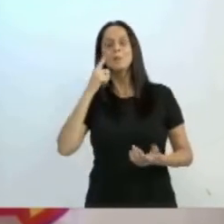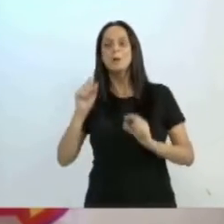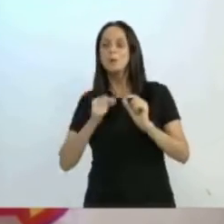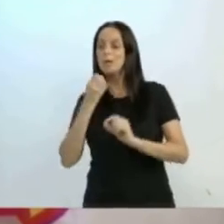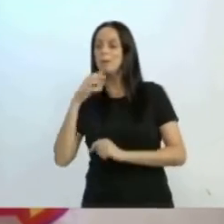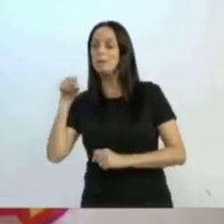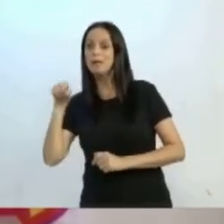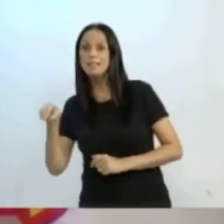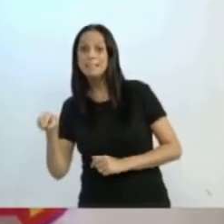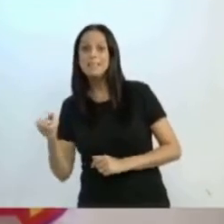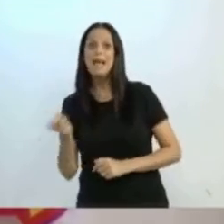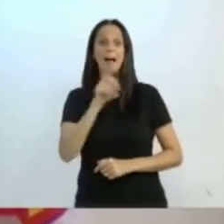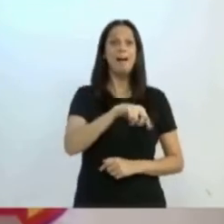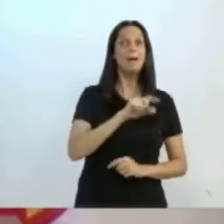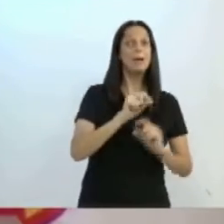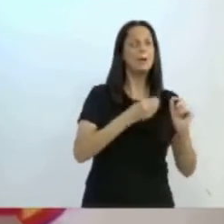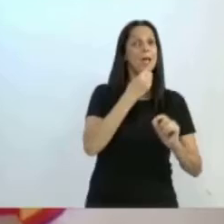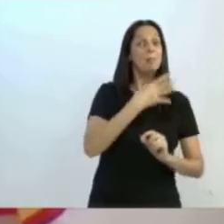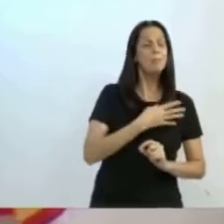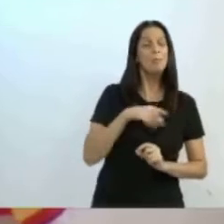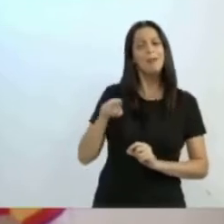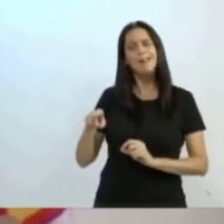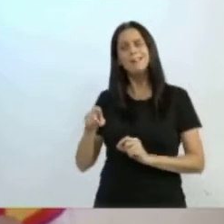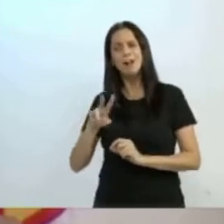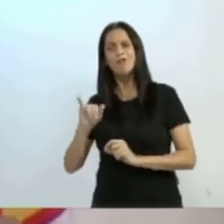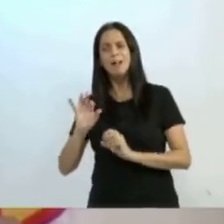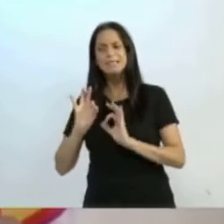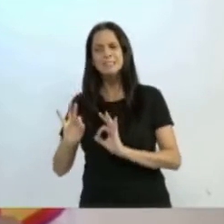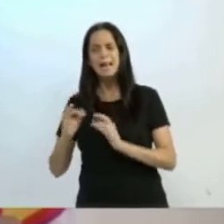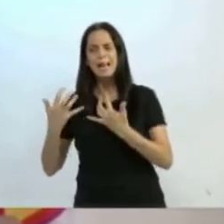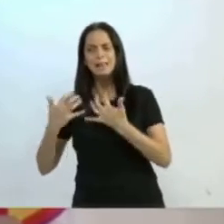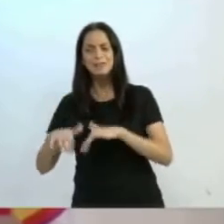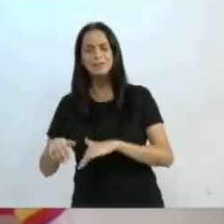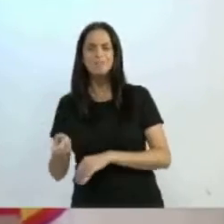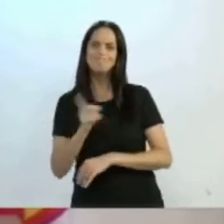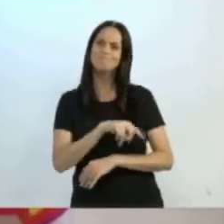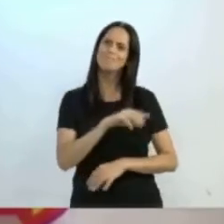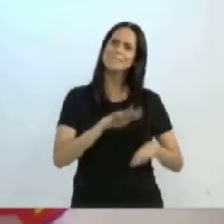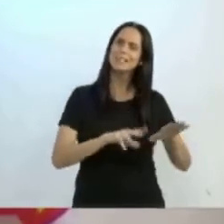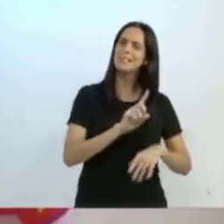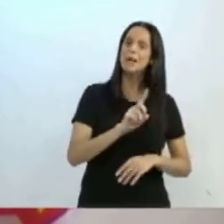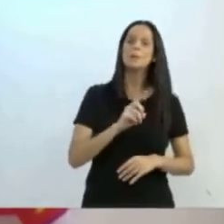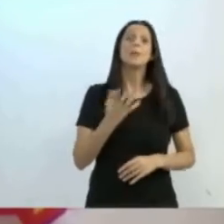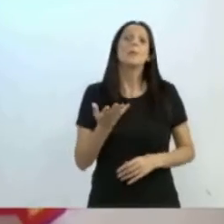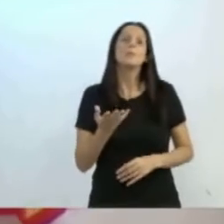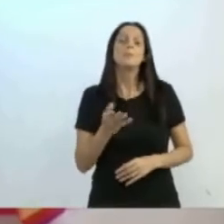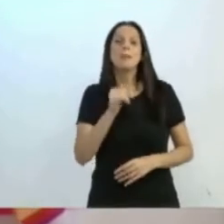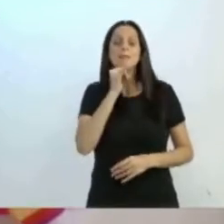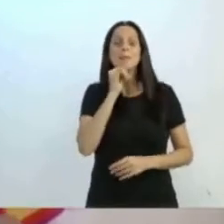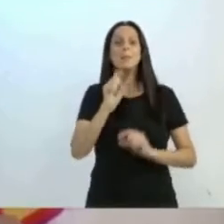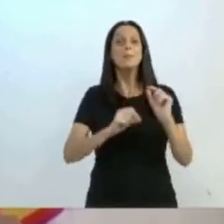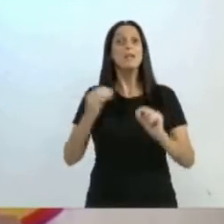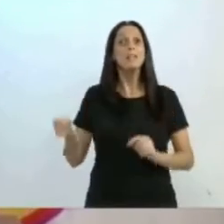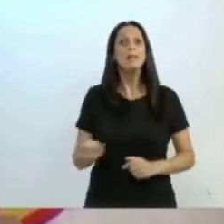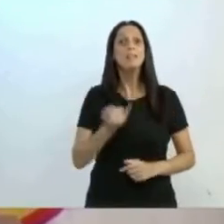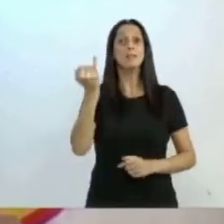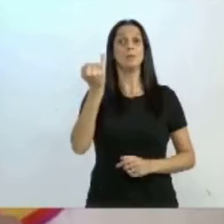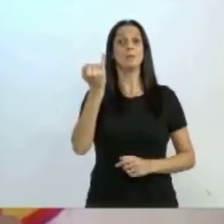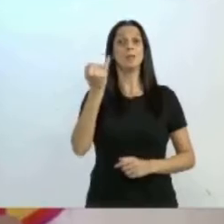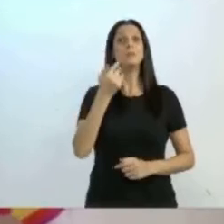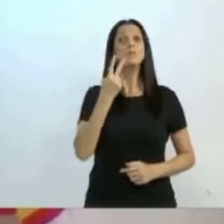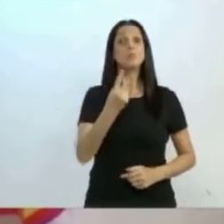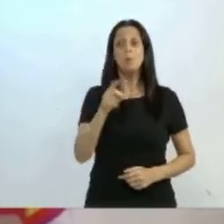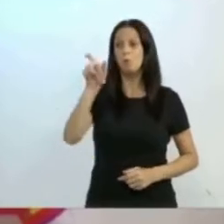pegar o que há de bom nas duas ideias verão que não vai funcionar Não muito bem funcionar na outra e tentar achar um caminho mais legal é essa postura dos dois